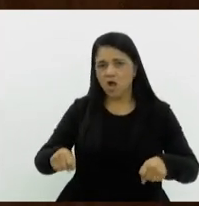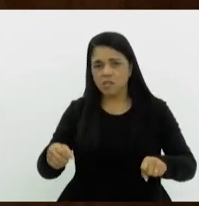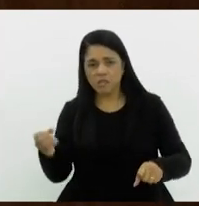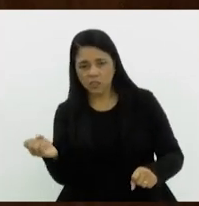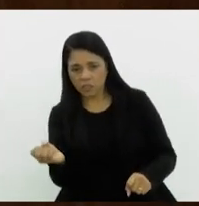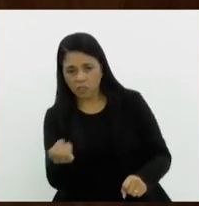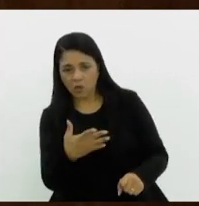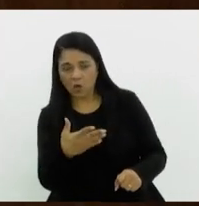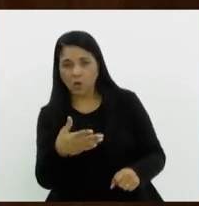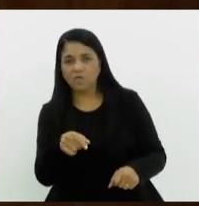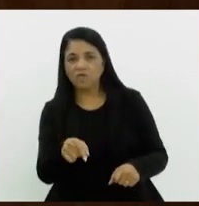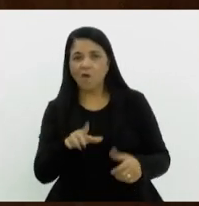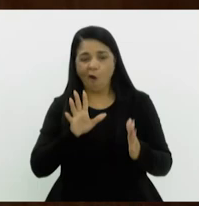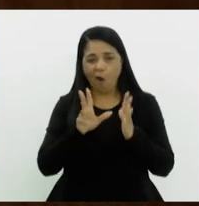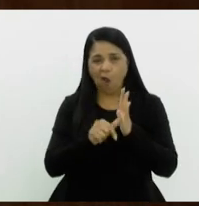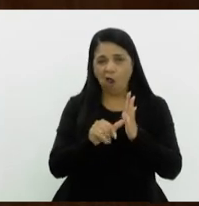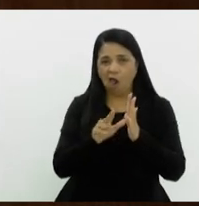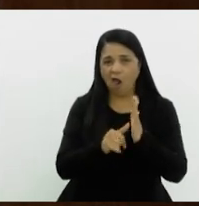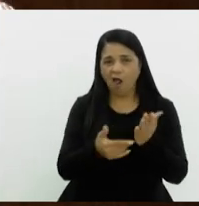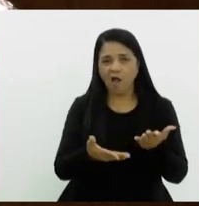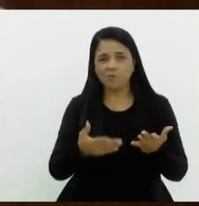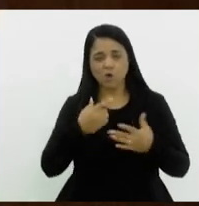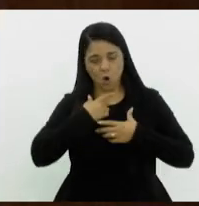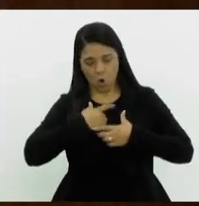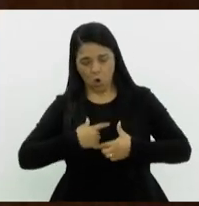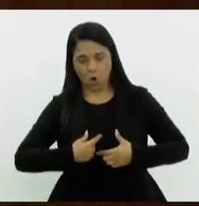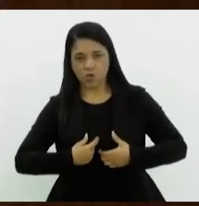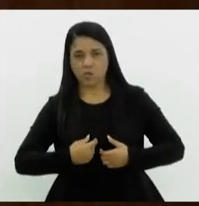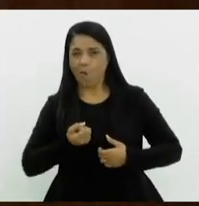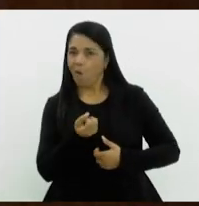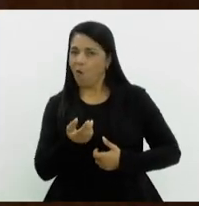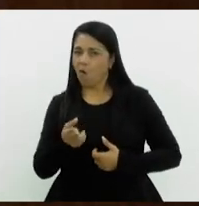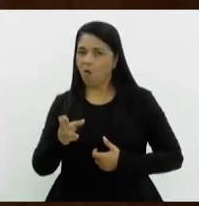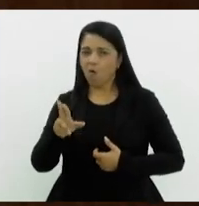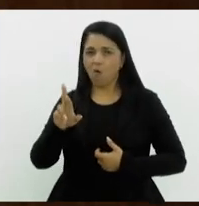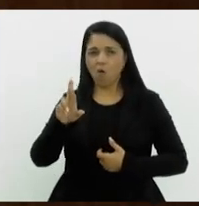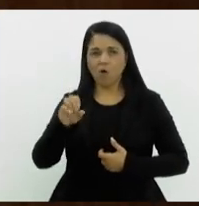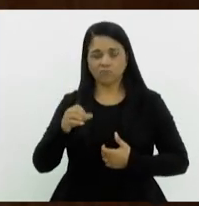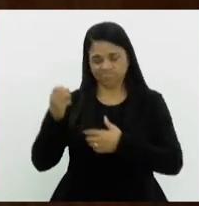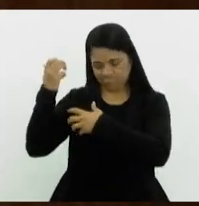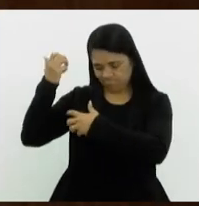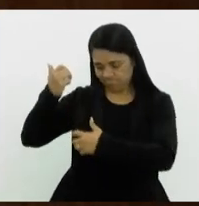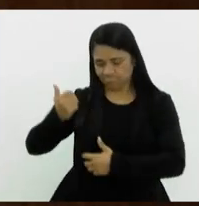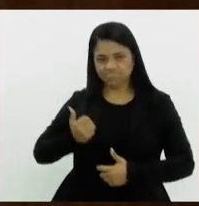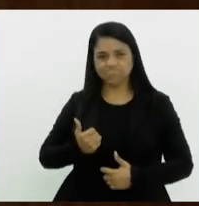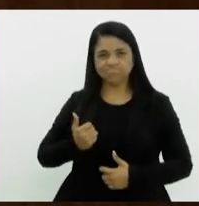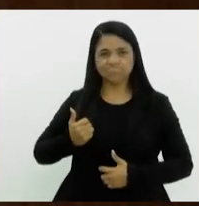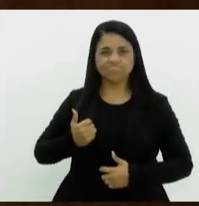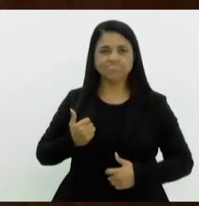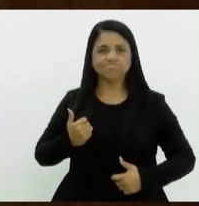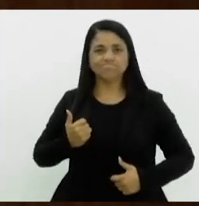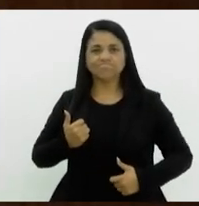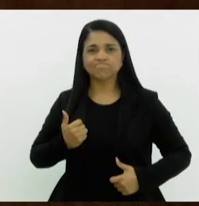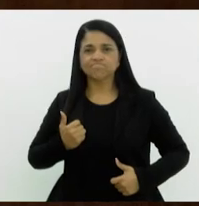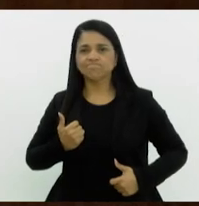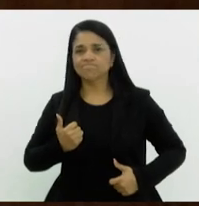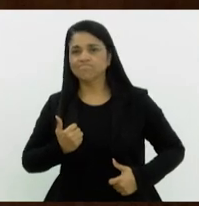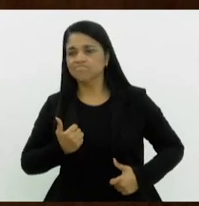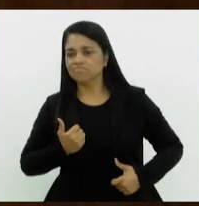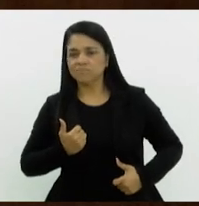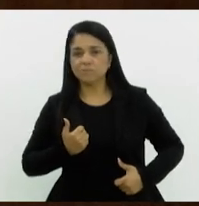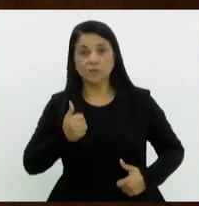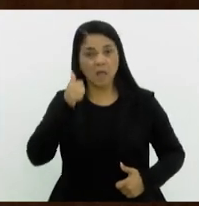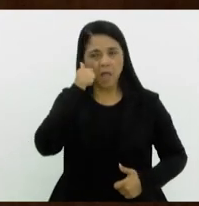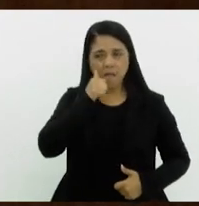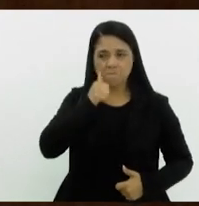produto ilícito, com um cordão de ouro, atravessado um fuzil nas costas, com uma menina